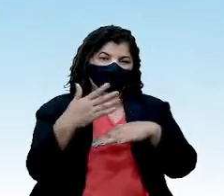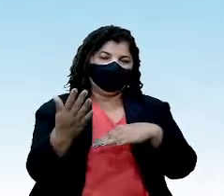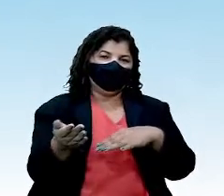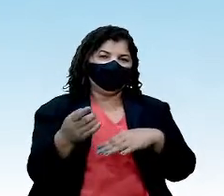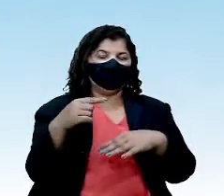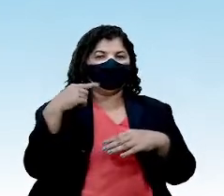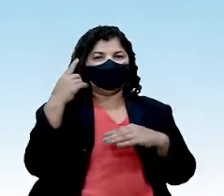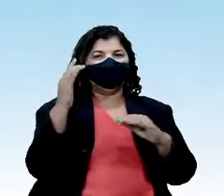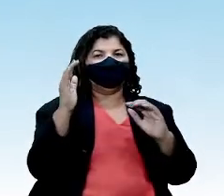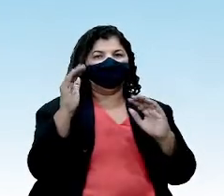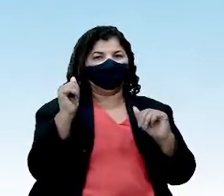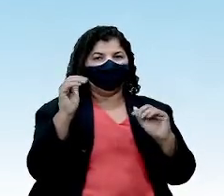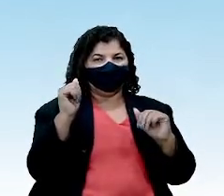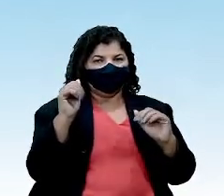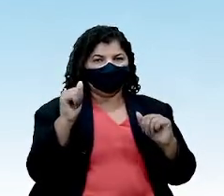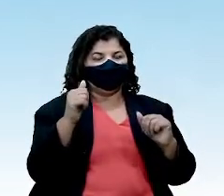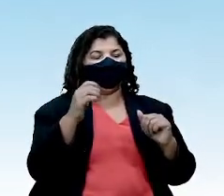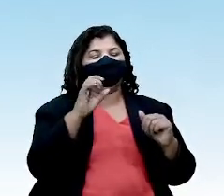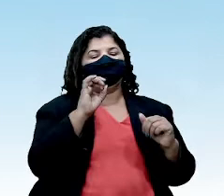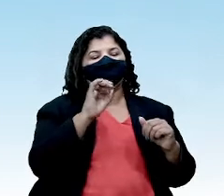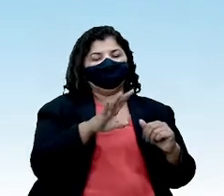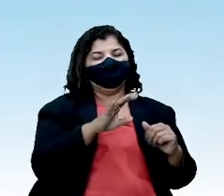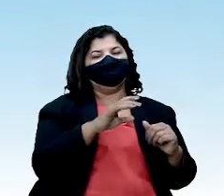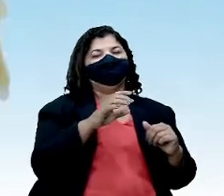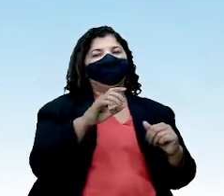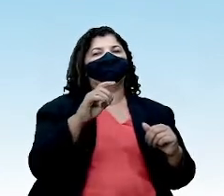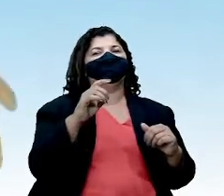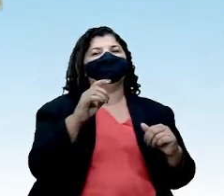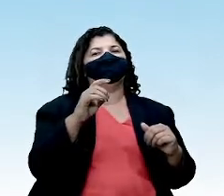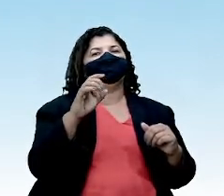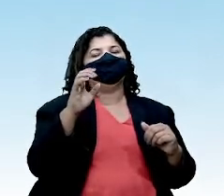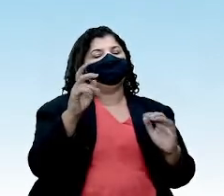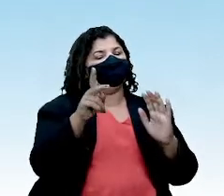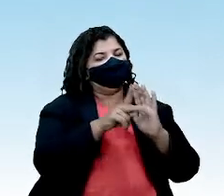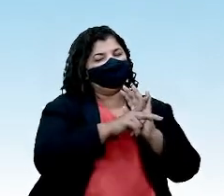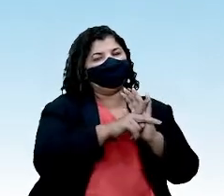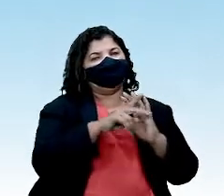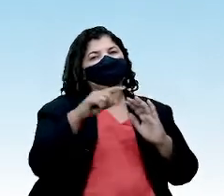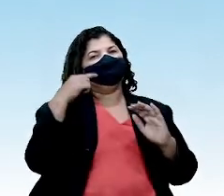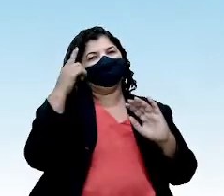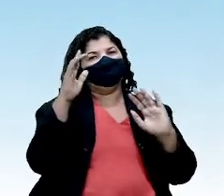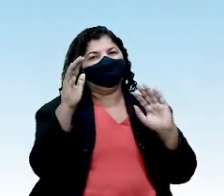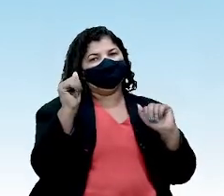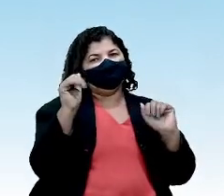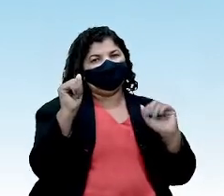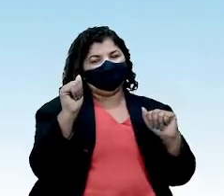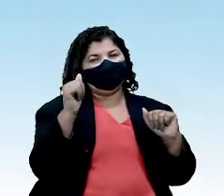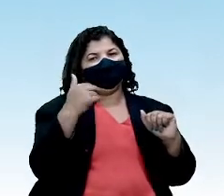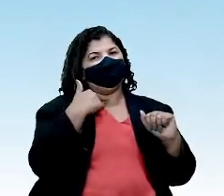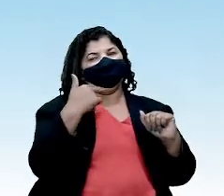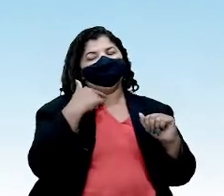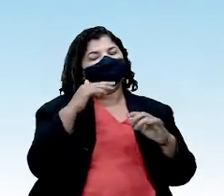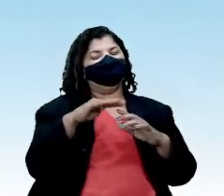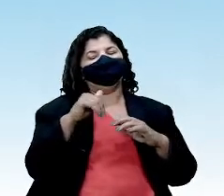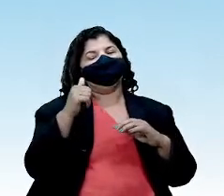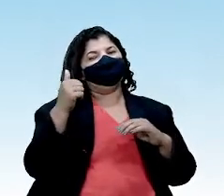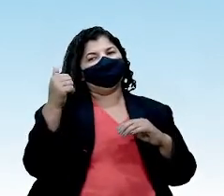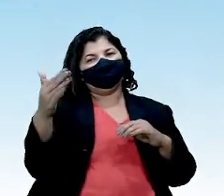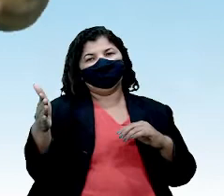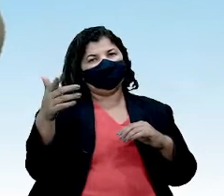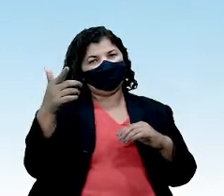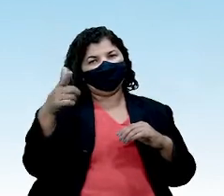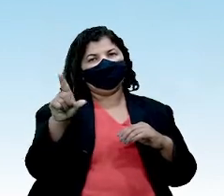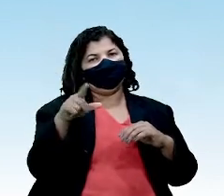deveriam comerciar somente com a Espanha e comprar somente dos espanhóis. Também ocorria com